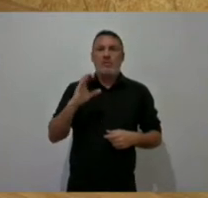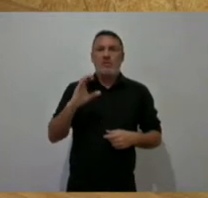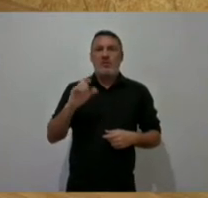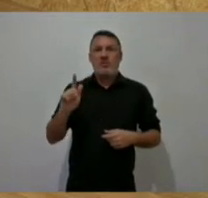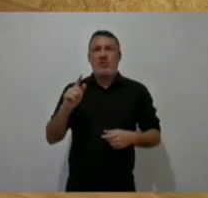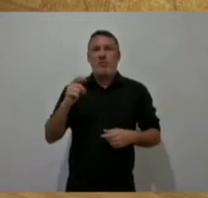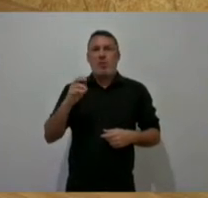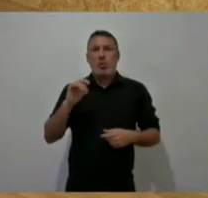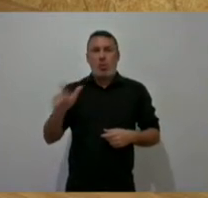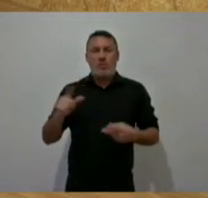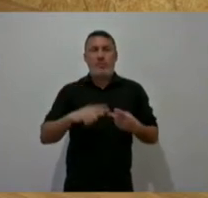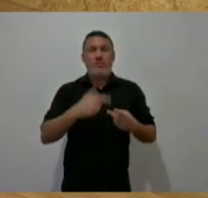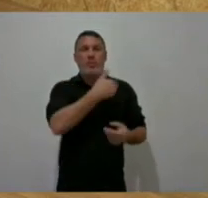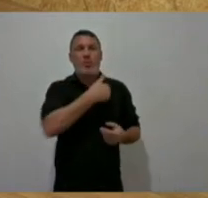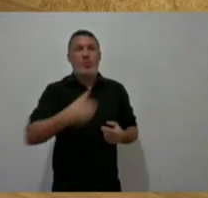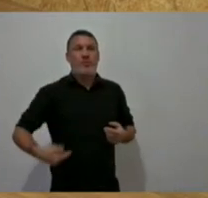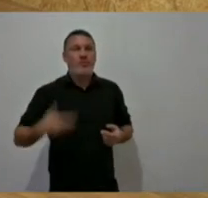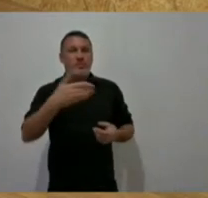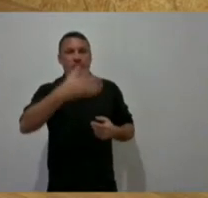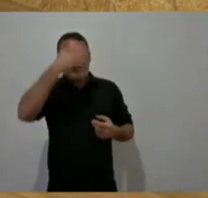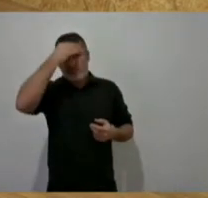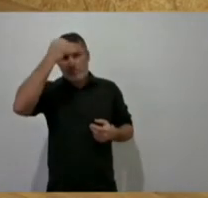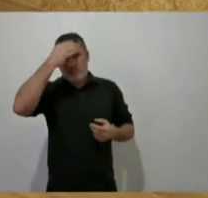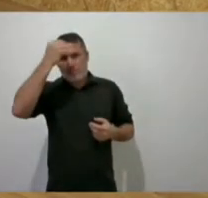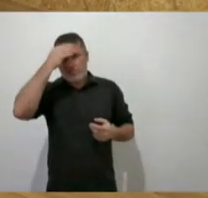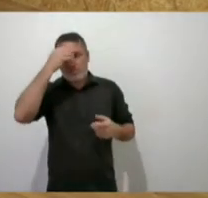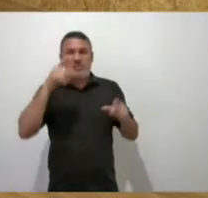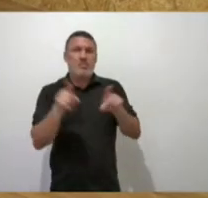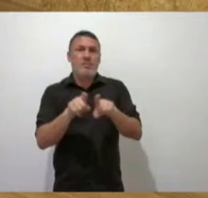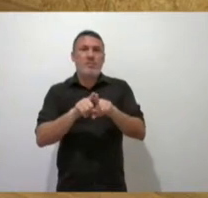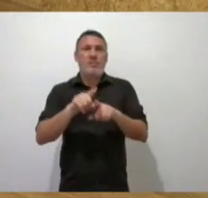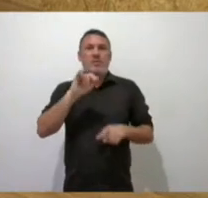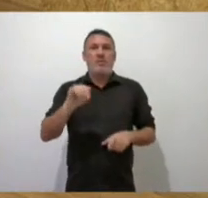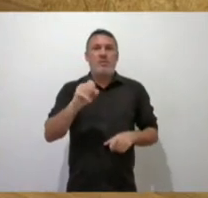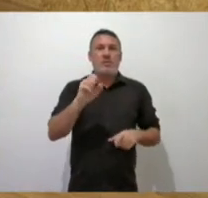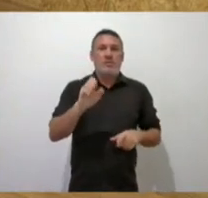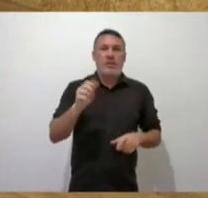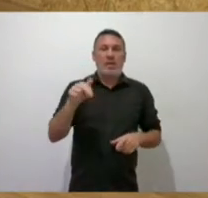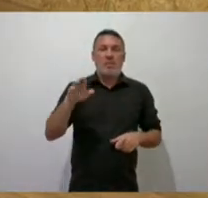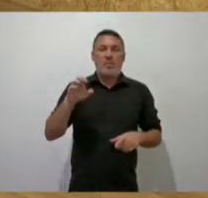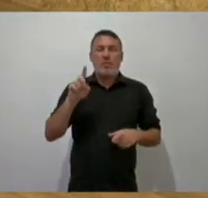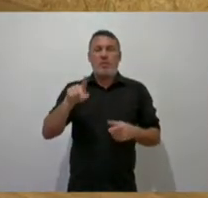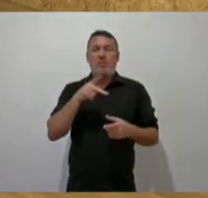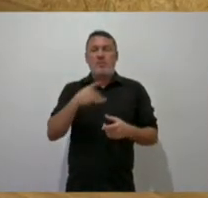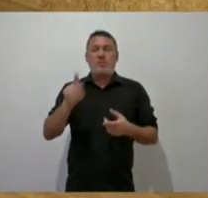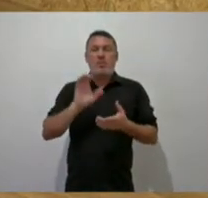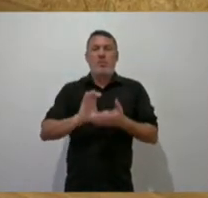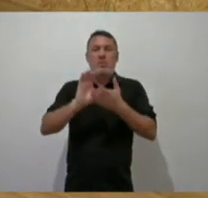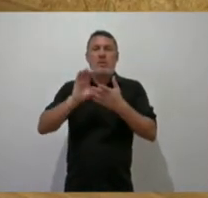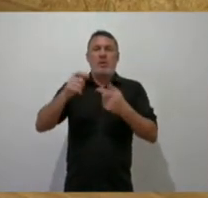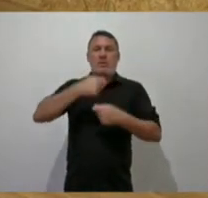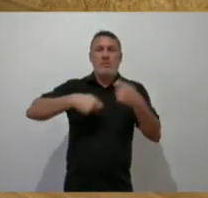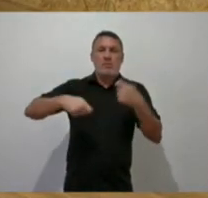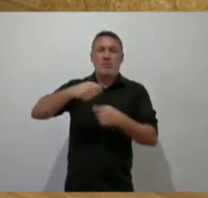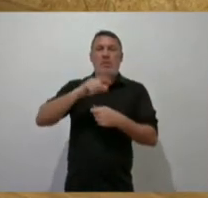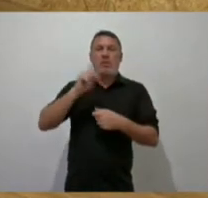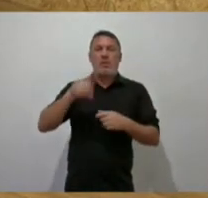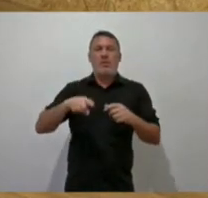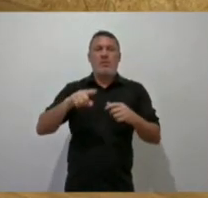Estado do Espírito Santo, e José Armando Campos, presidente do Conselho de Administração da ArcelorMittal